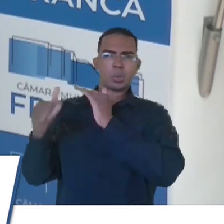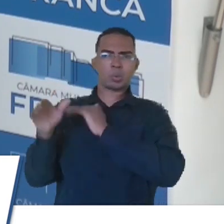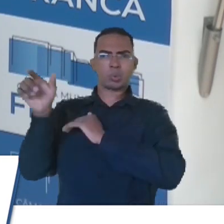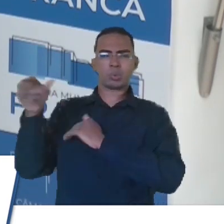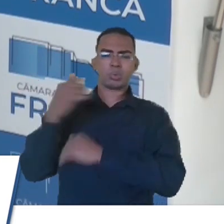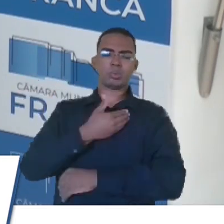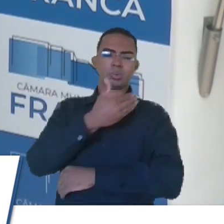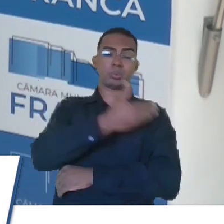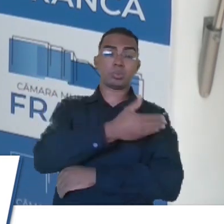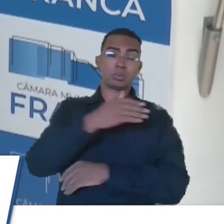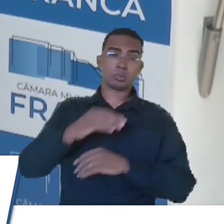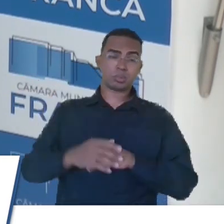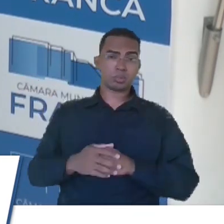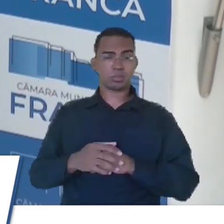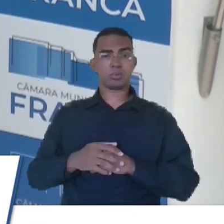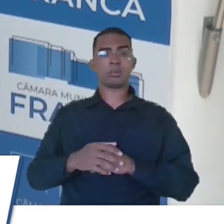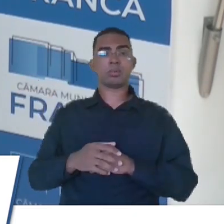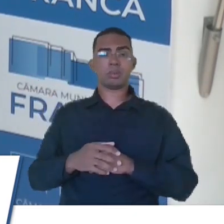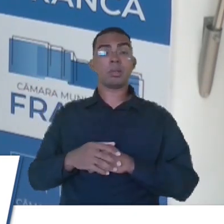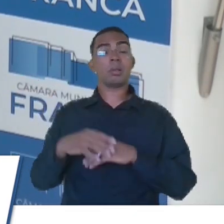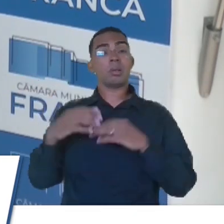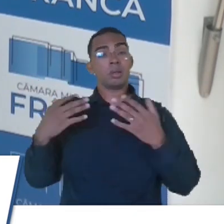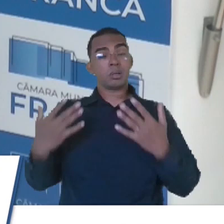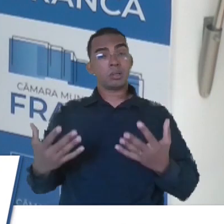colega. Então,